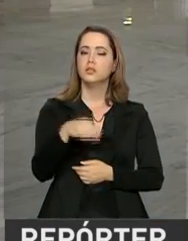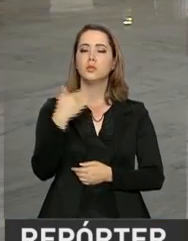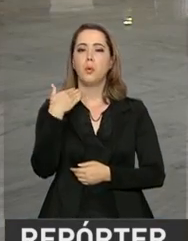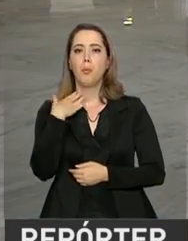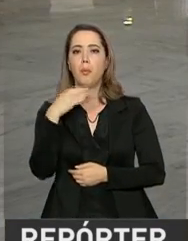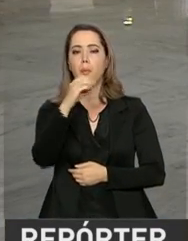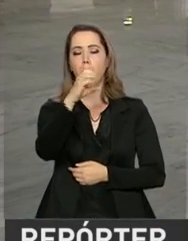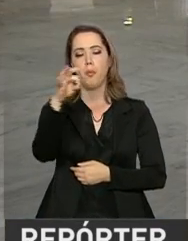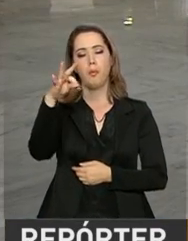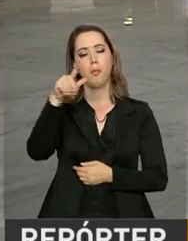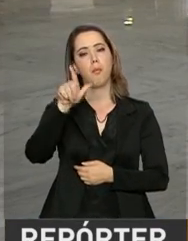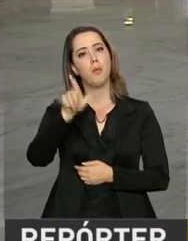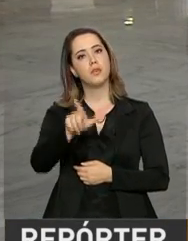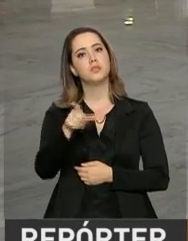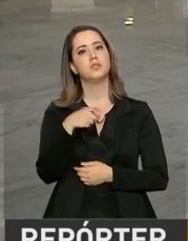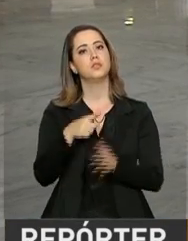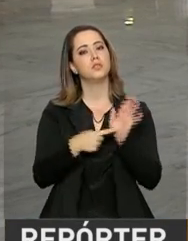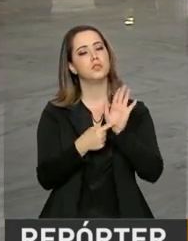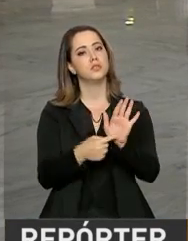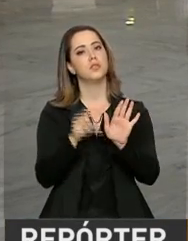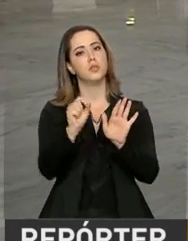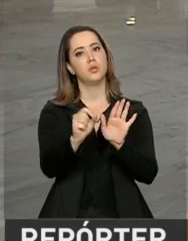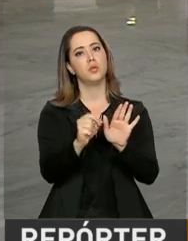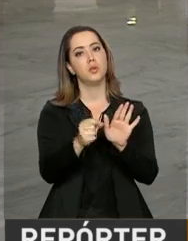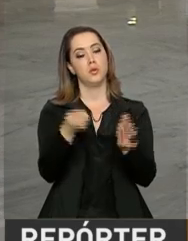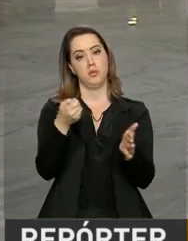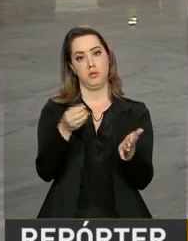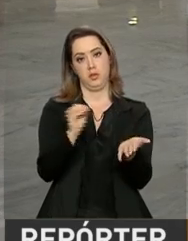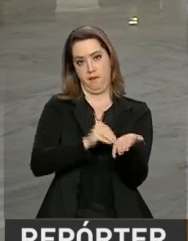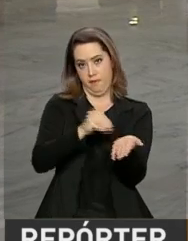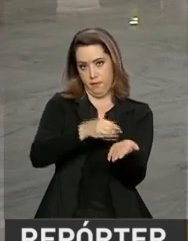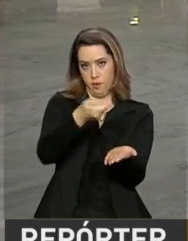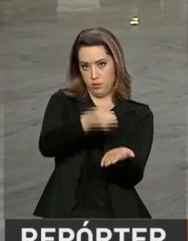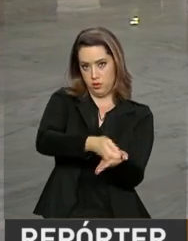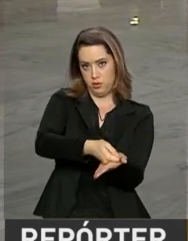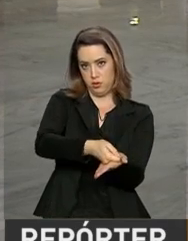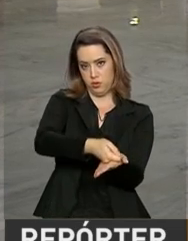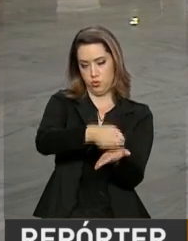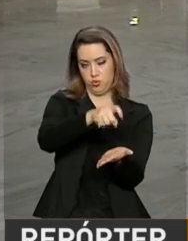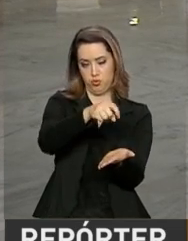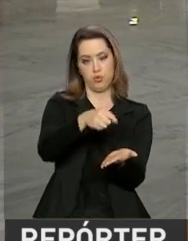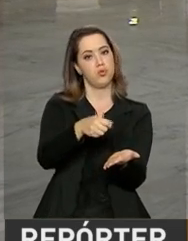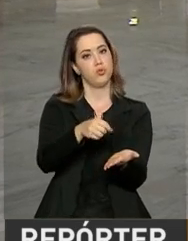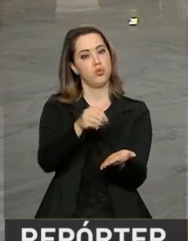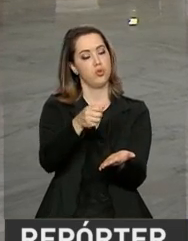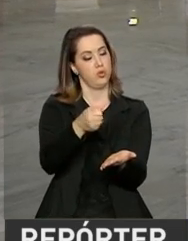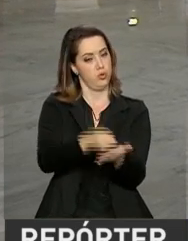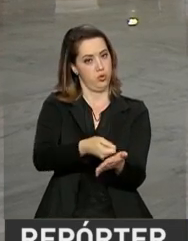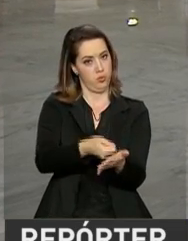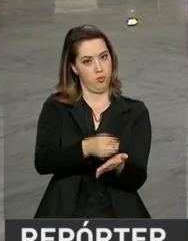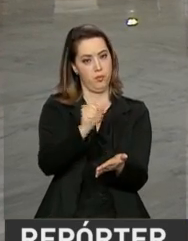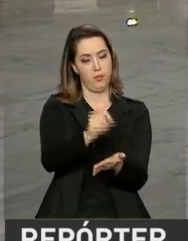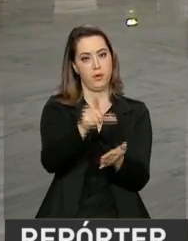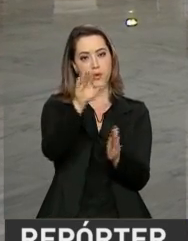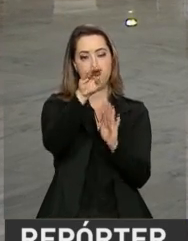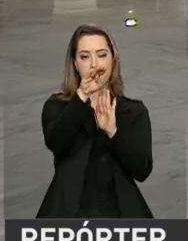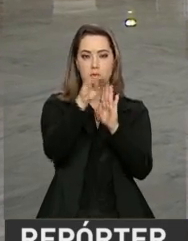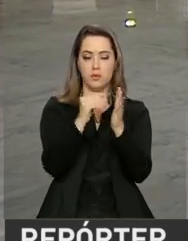banco central mostram que o percentual de inadimplência no país caiu de 3,7 para